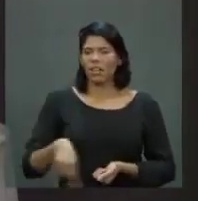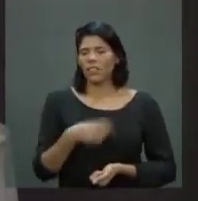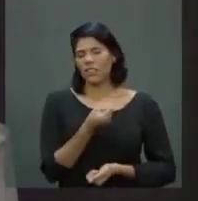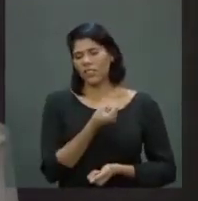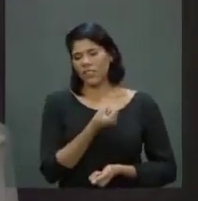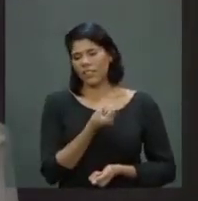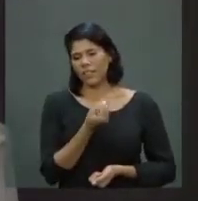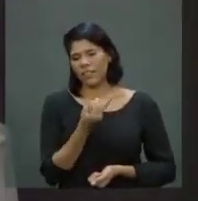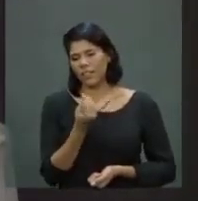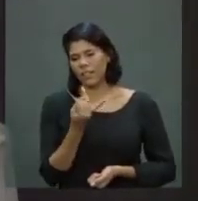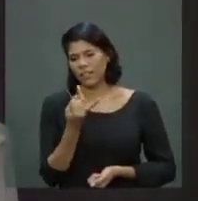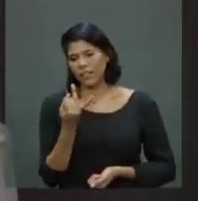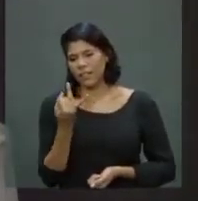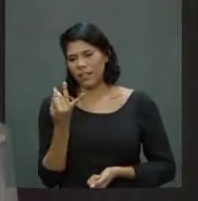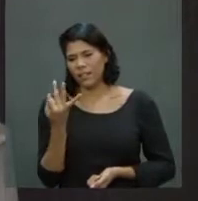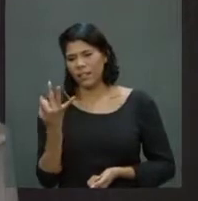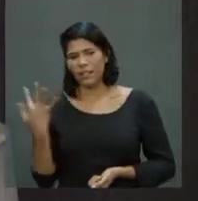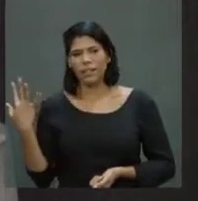inúmeras